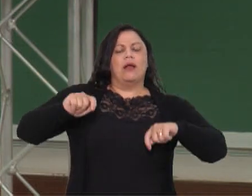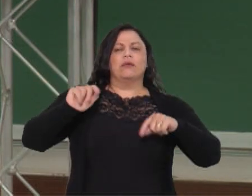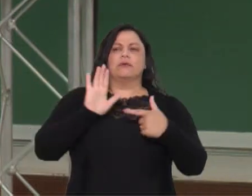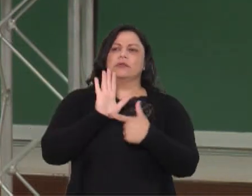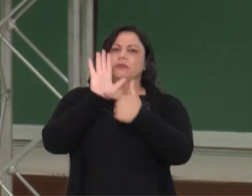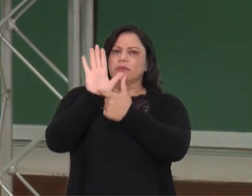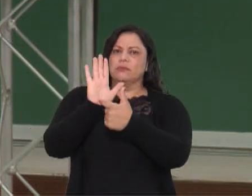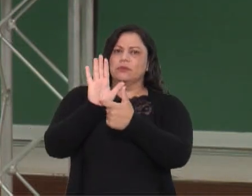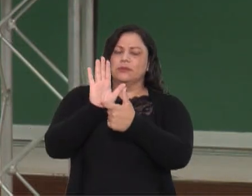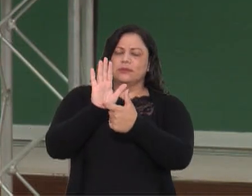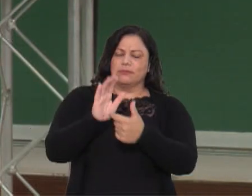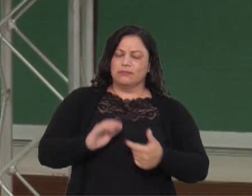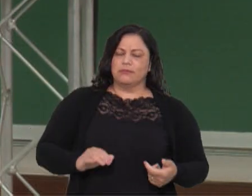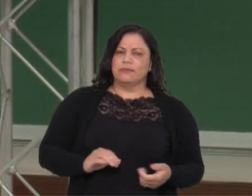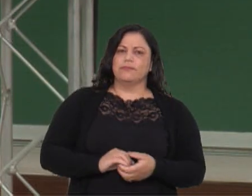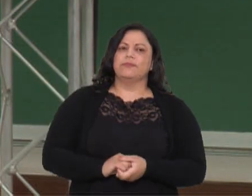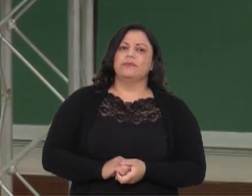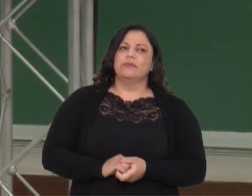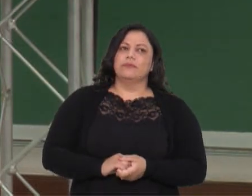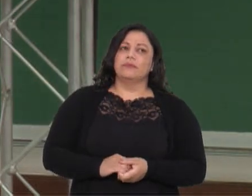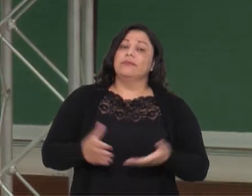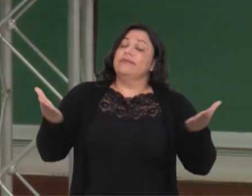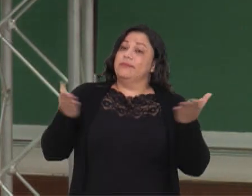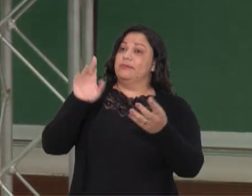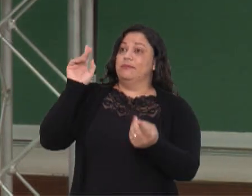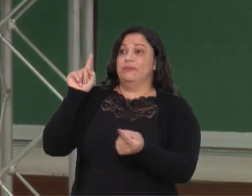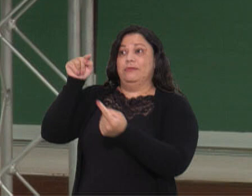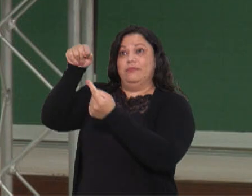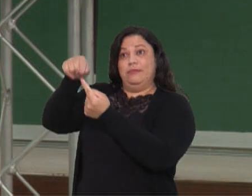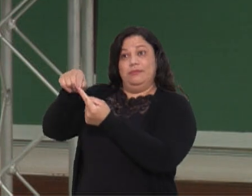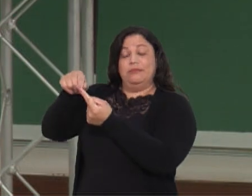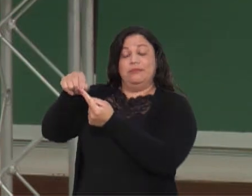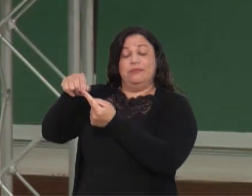apresentando, não é mesmo? Então, o objetivo é